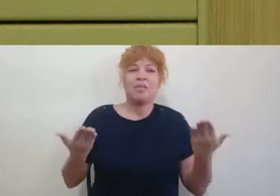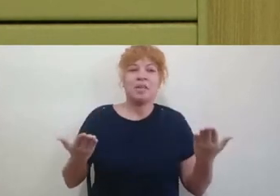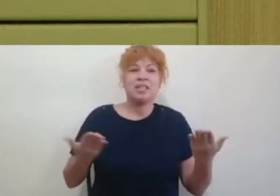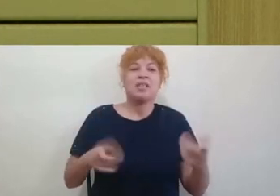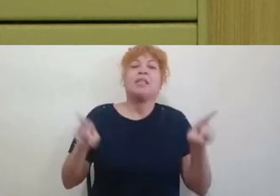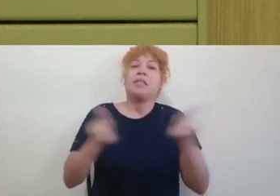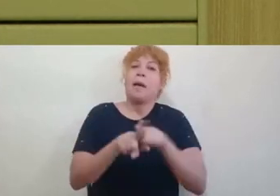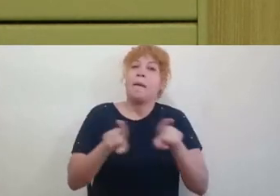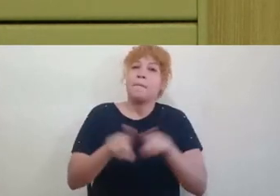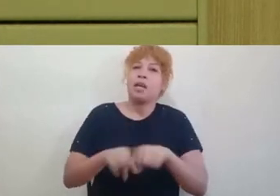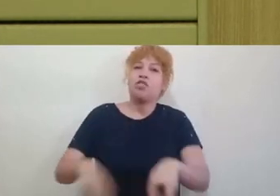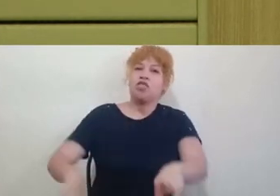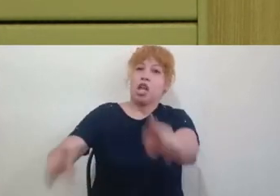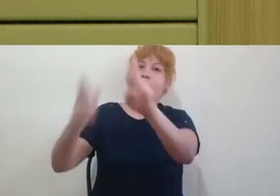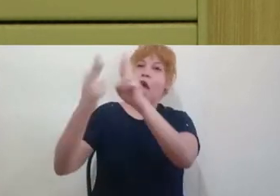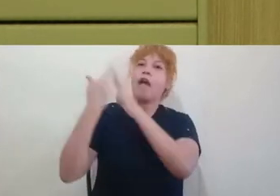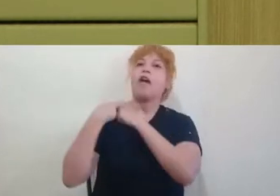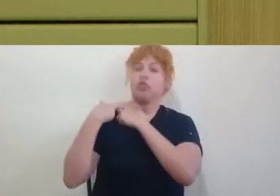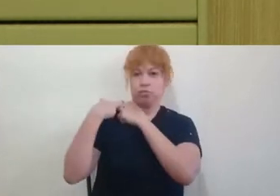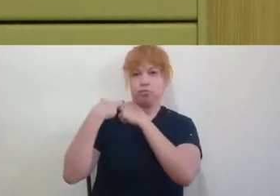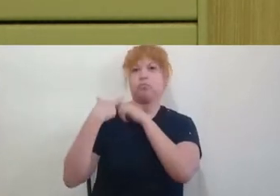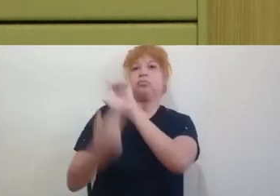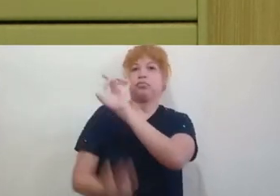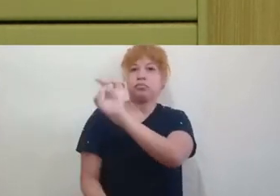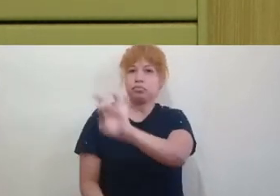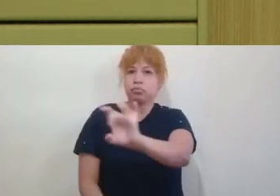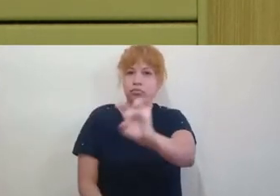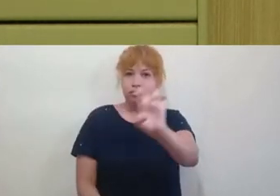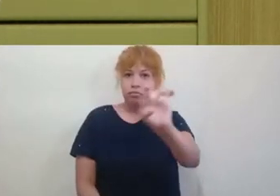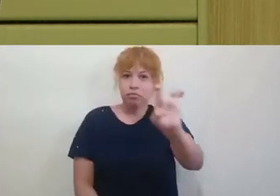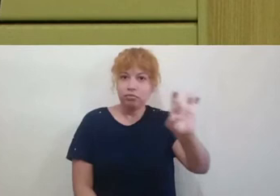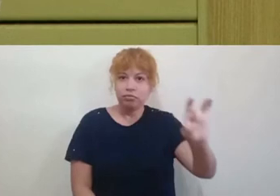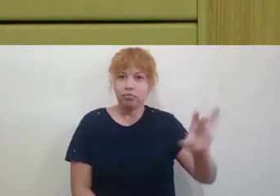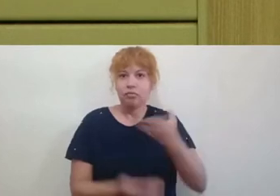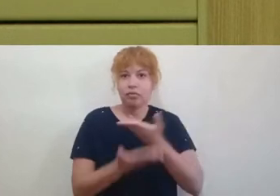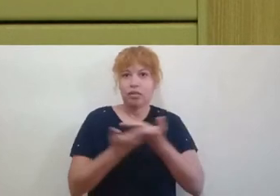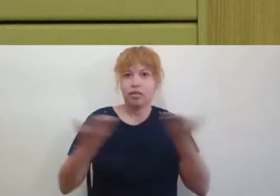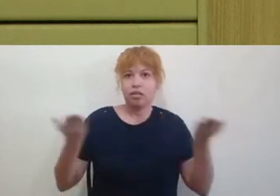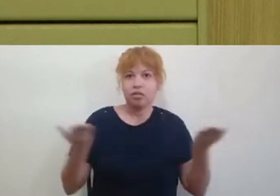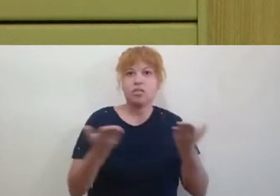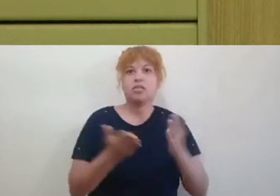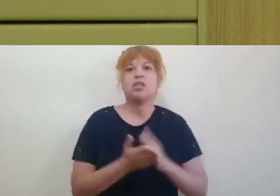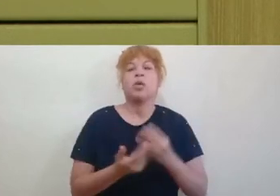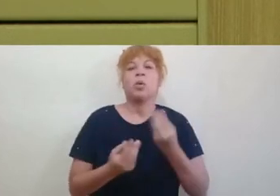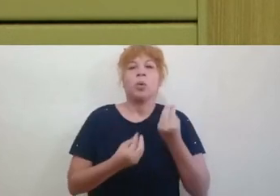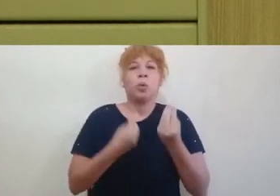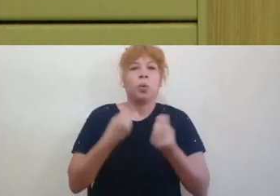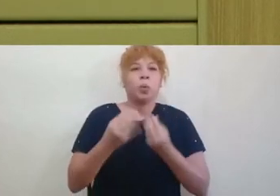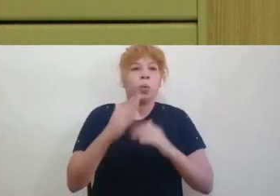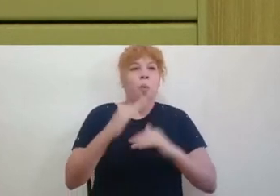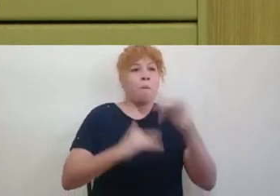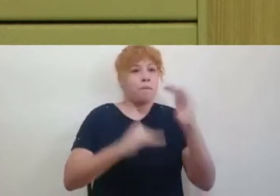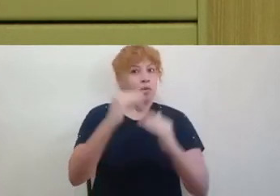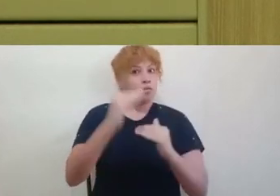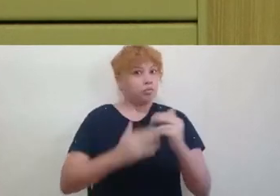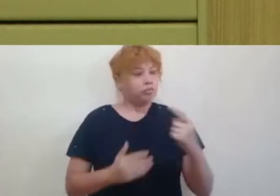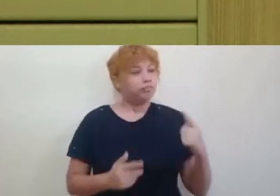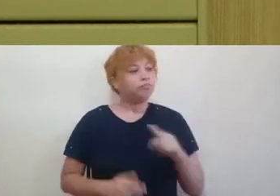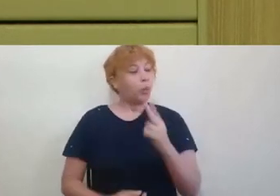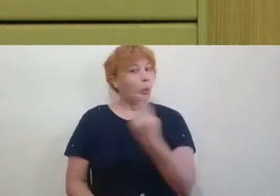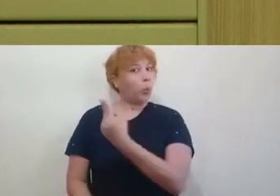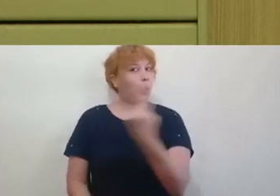Freire. E para ele, educação era, antes de qualquer coisa, liberdade, libertação,